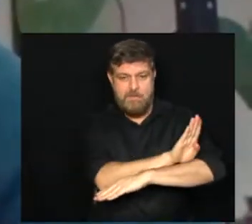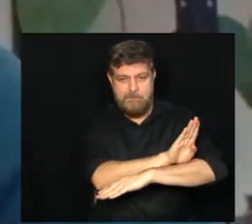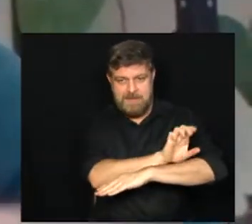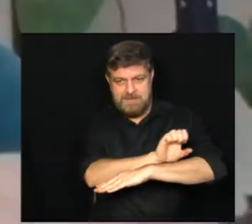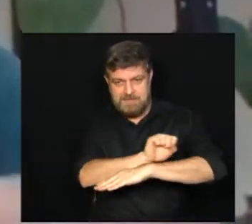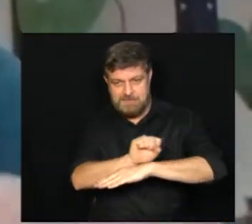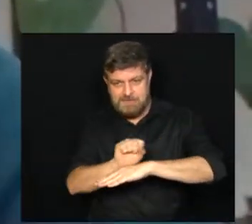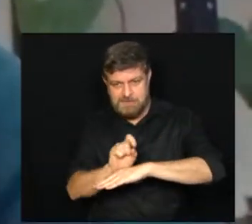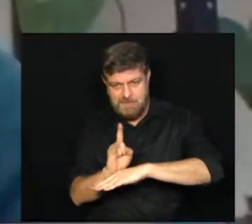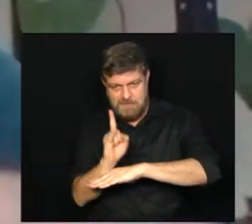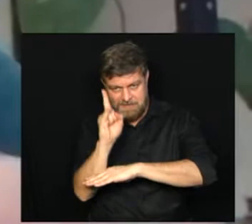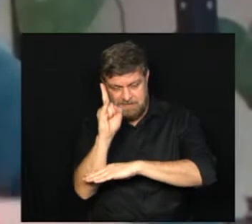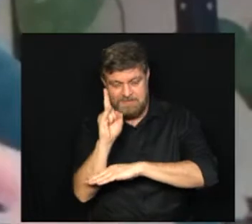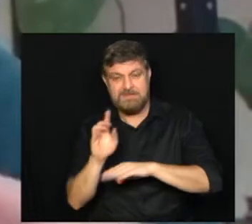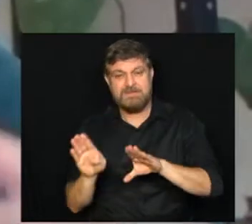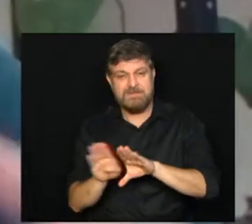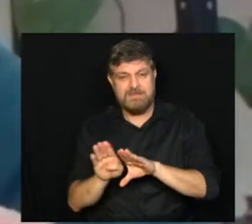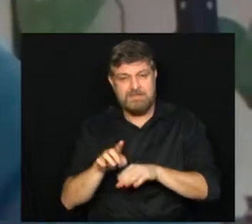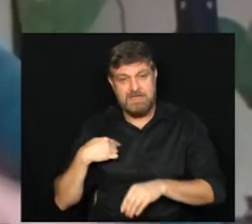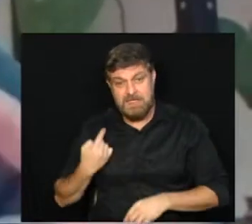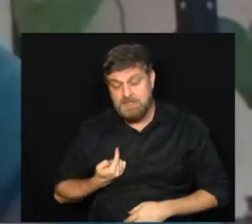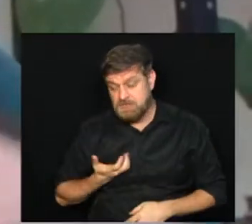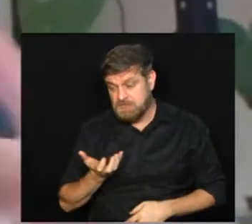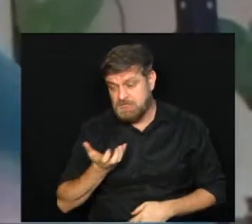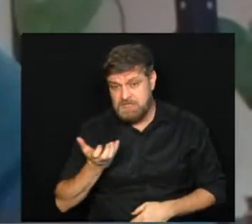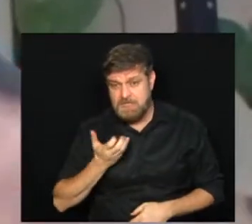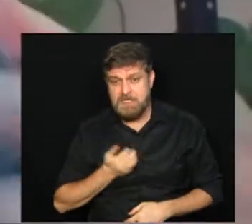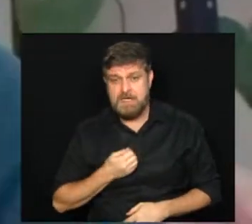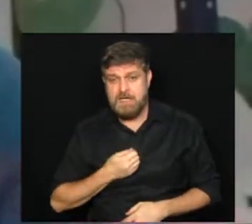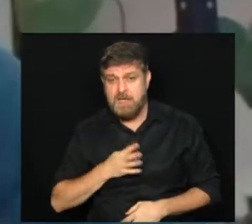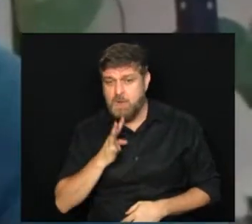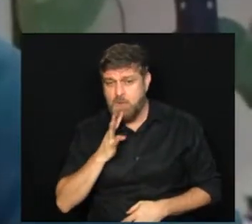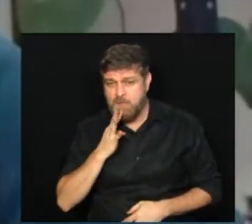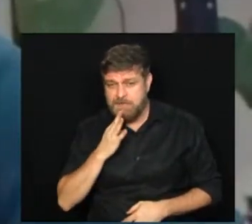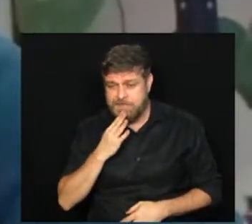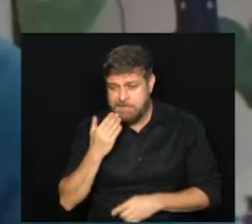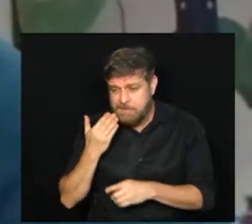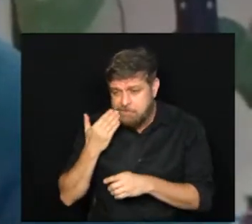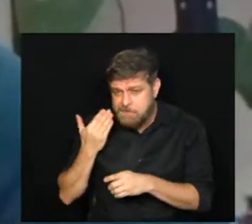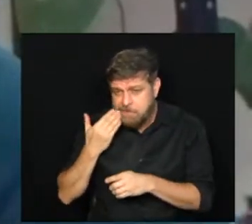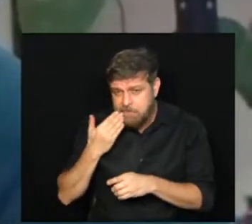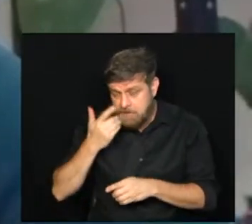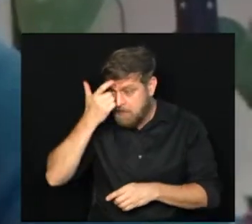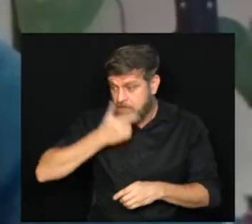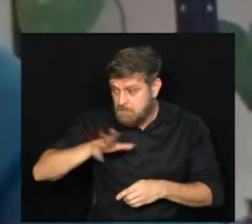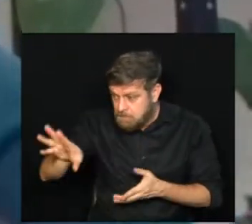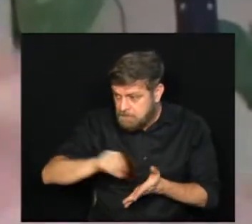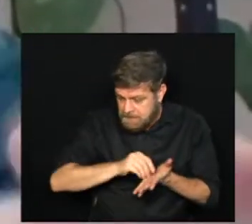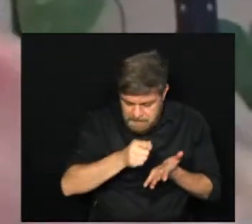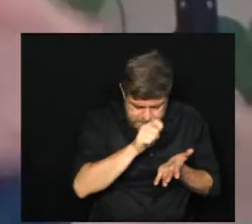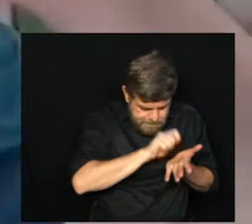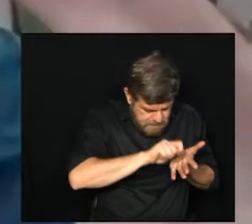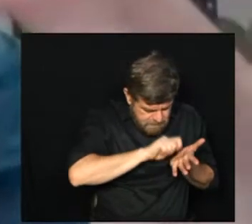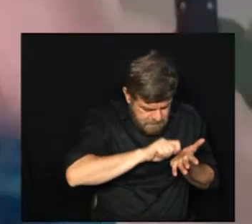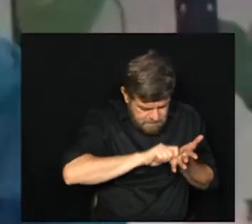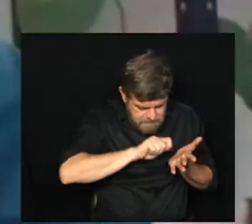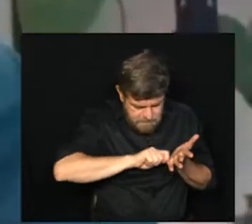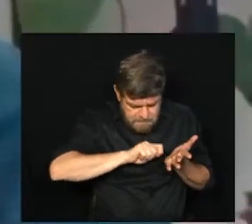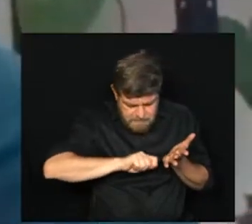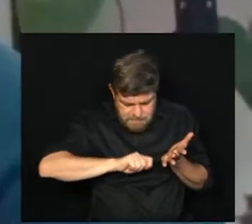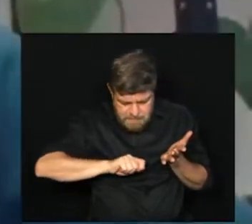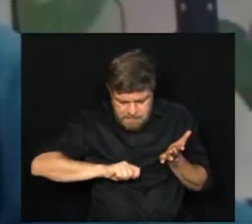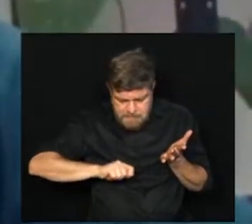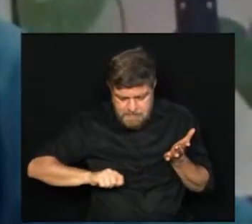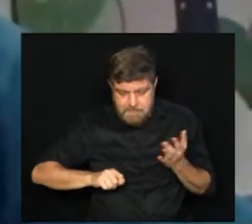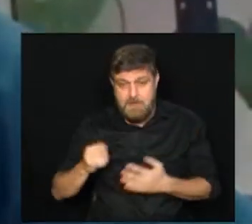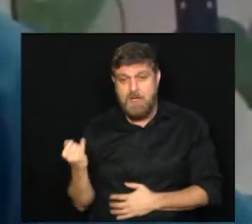interessa também conhecer para poder fundamentar o relatório que nós estamos formulando, né? Por isso é tão importante